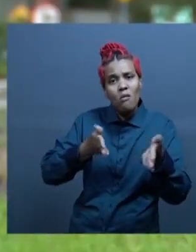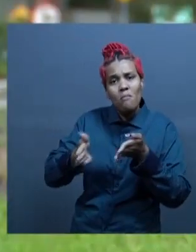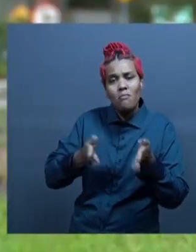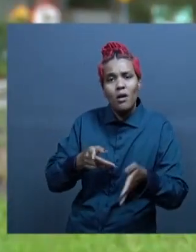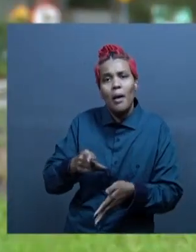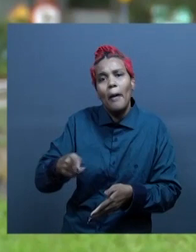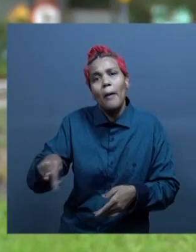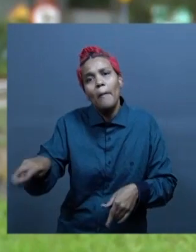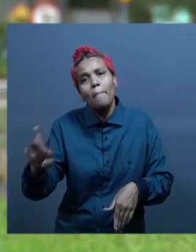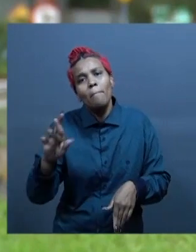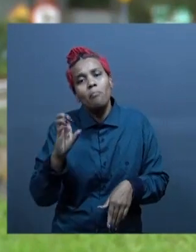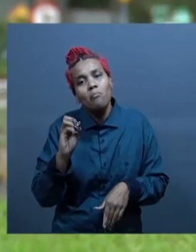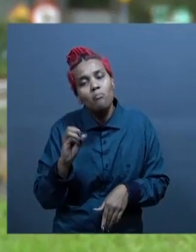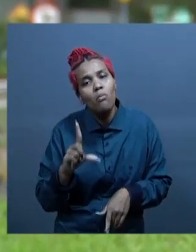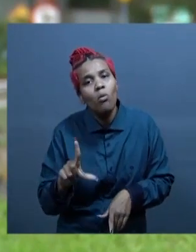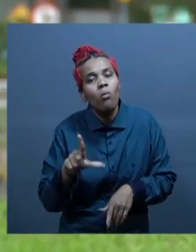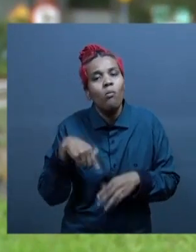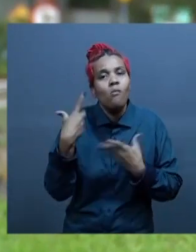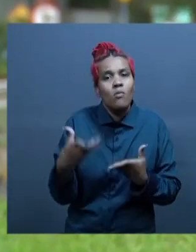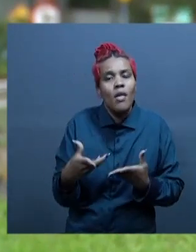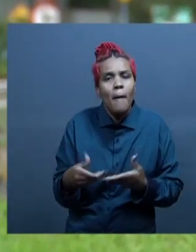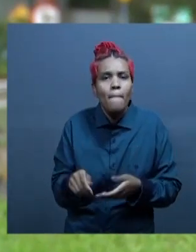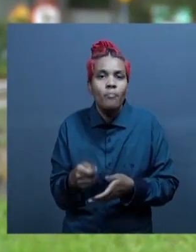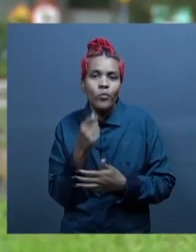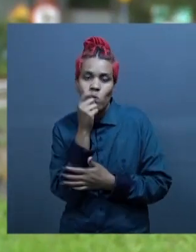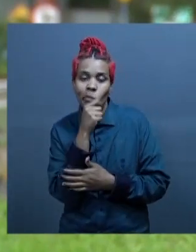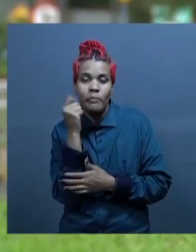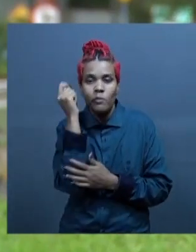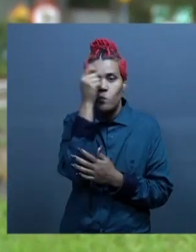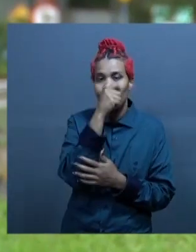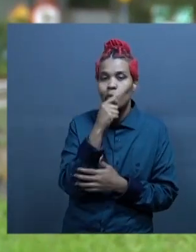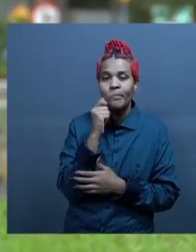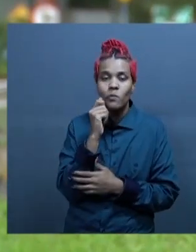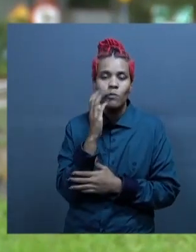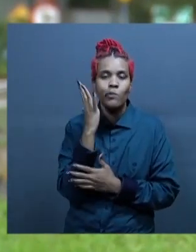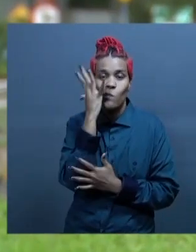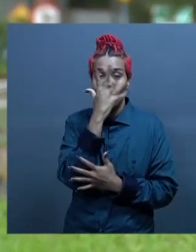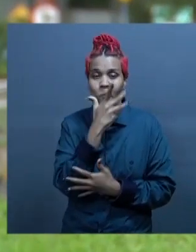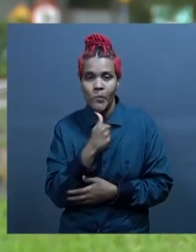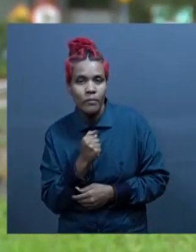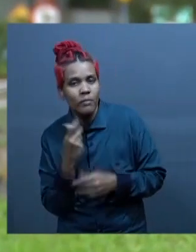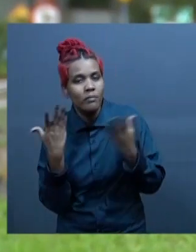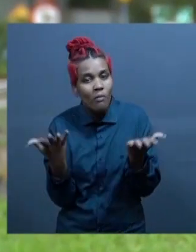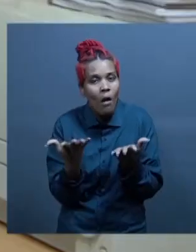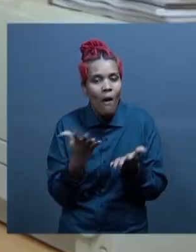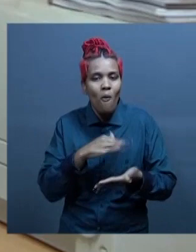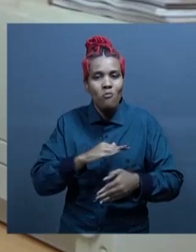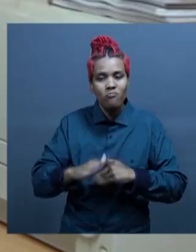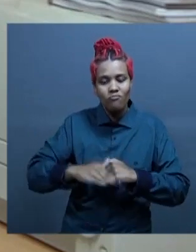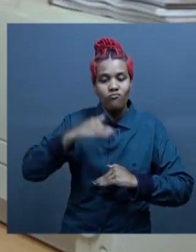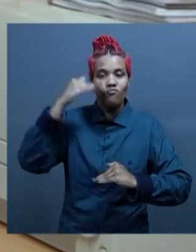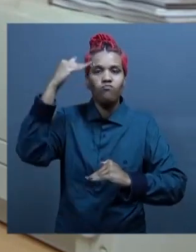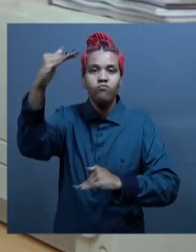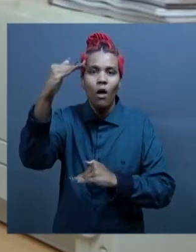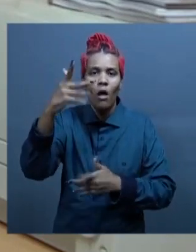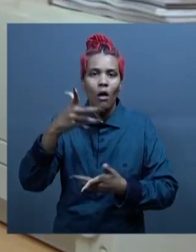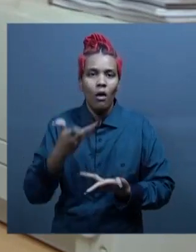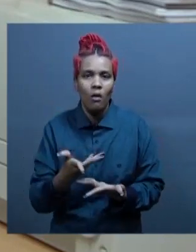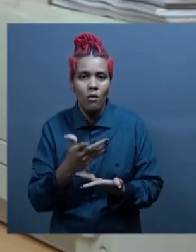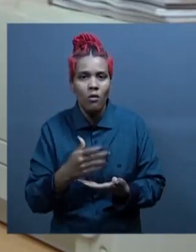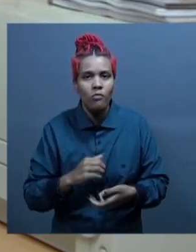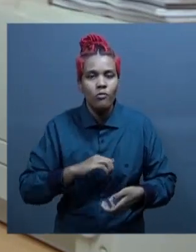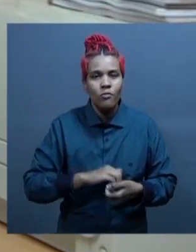estudo revela que empresas de cosméticos e beleza estão liderando esse ranking algumas marcas estão